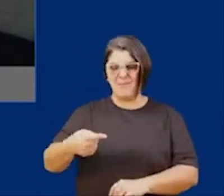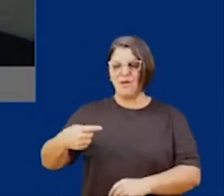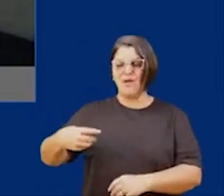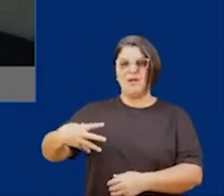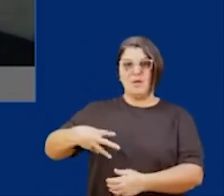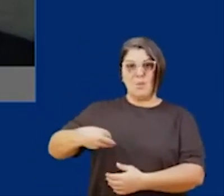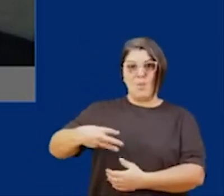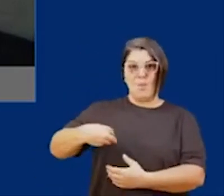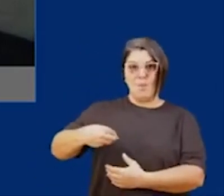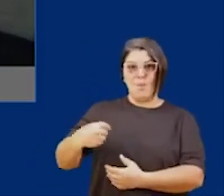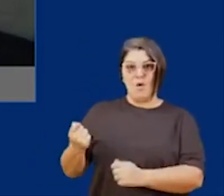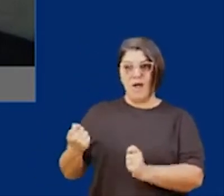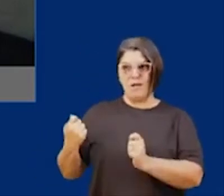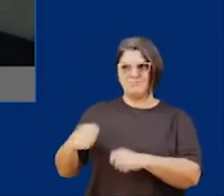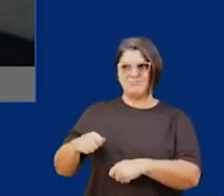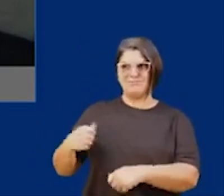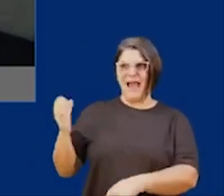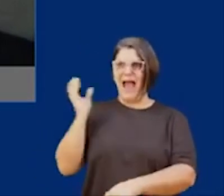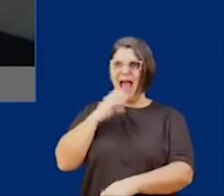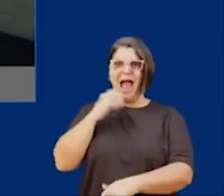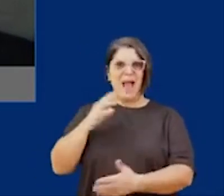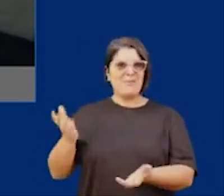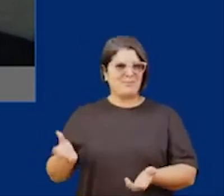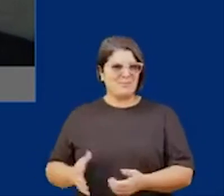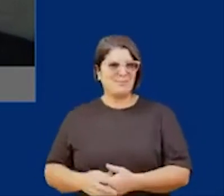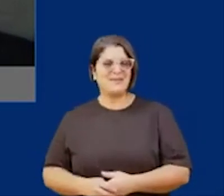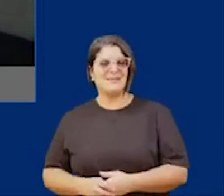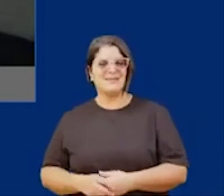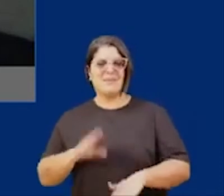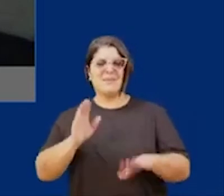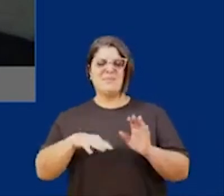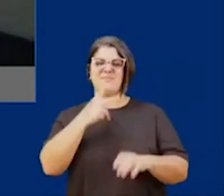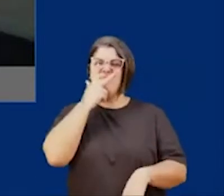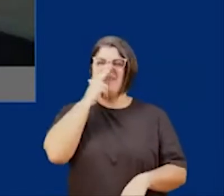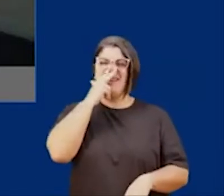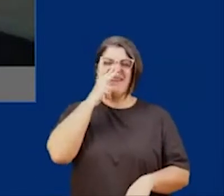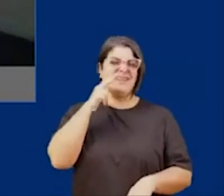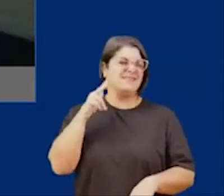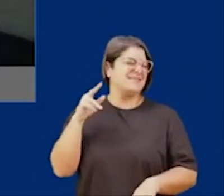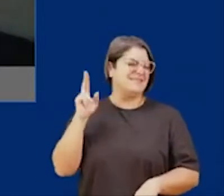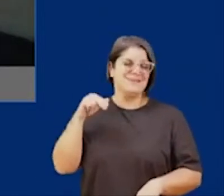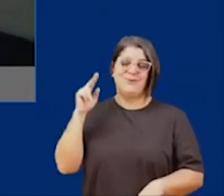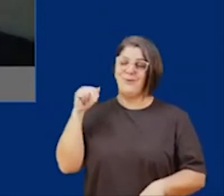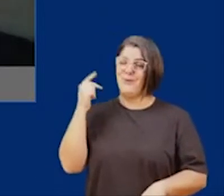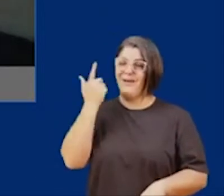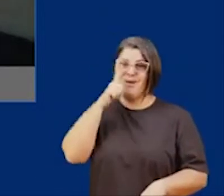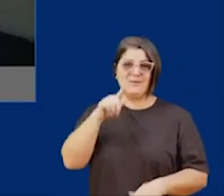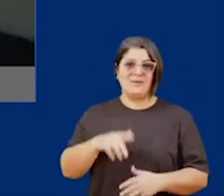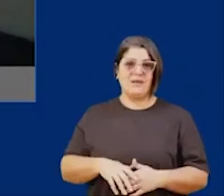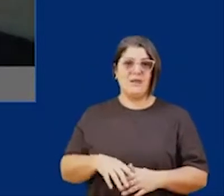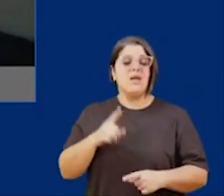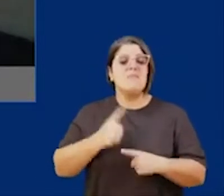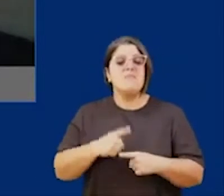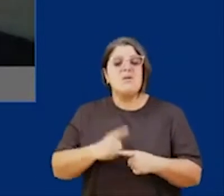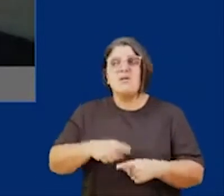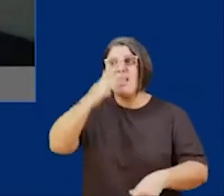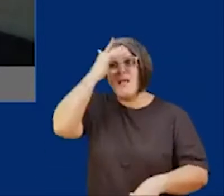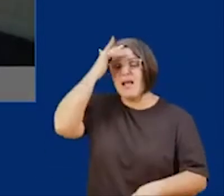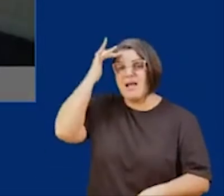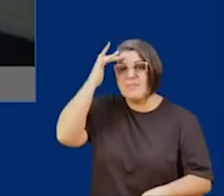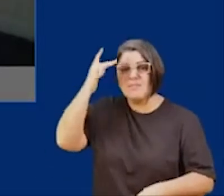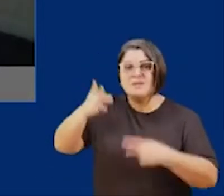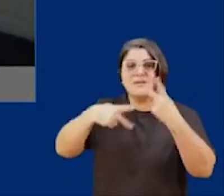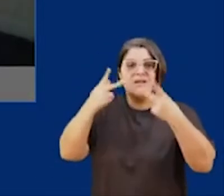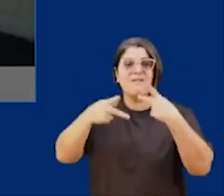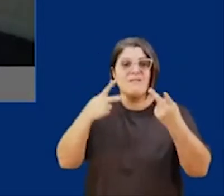daquele jeito tortuoso muito tempo, e na verdade, Dani, por que as pessoas não falam também, né, floreiam muito